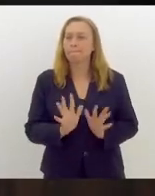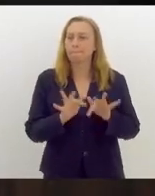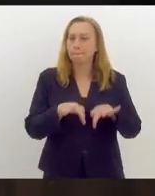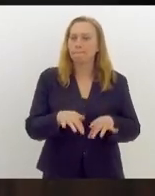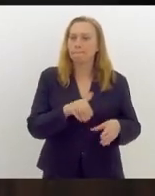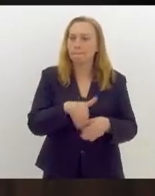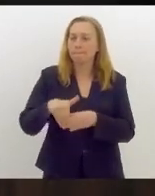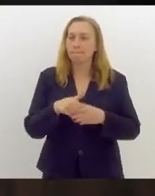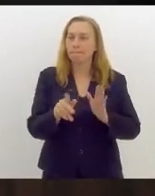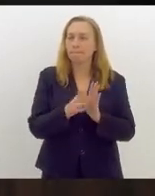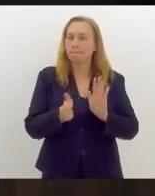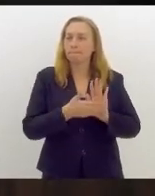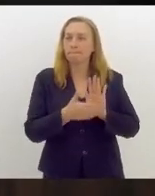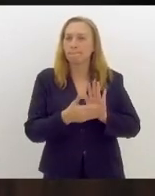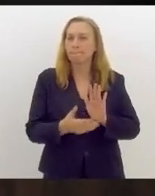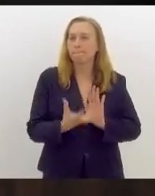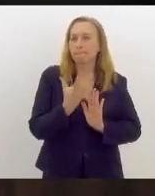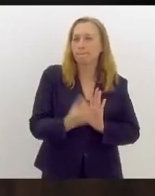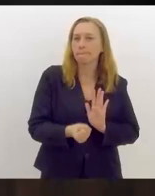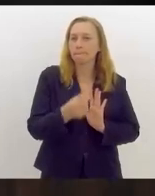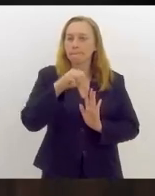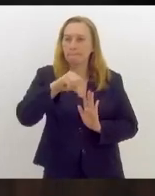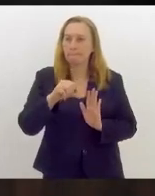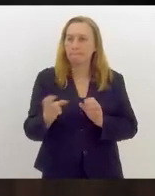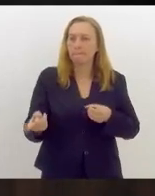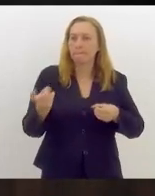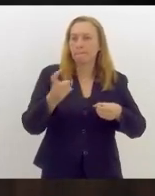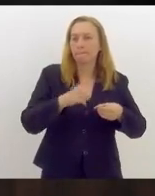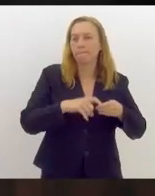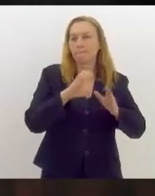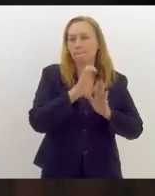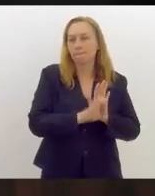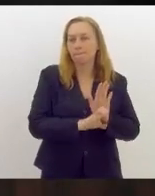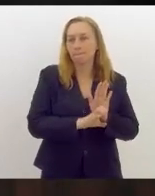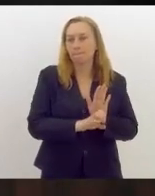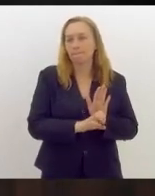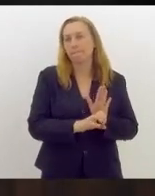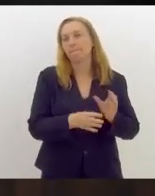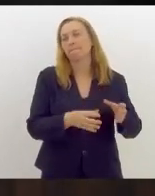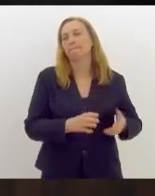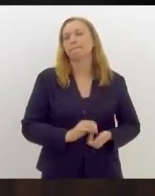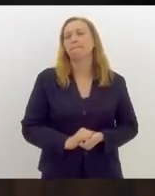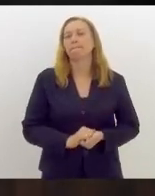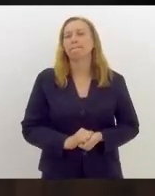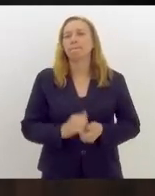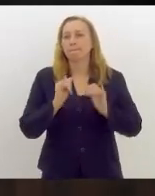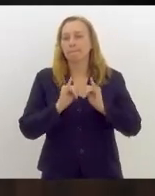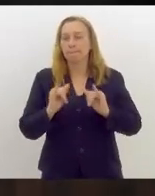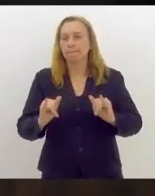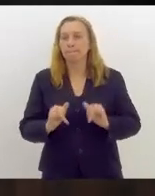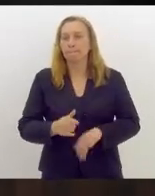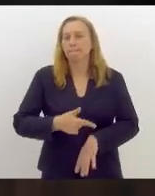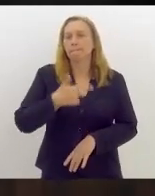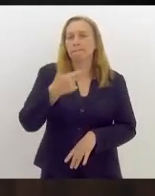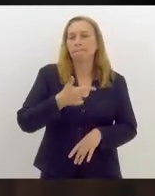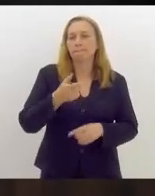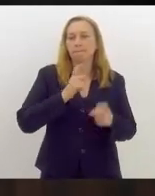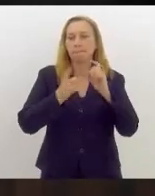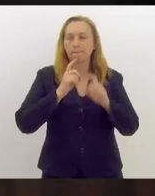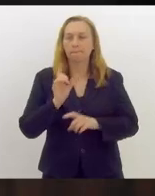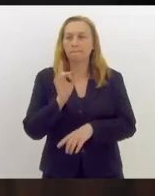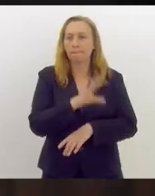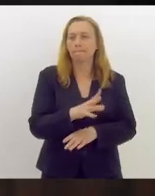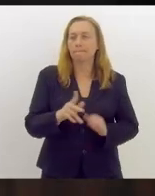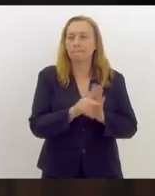os parentes errados escreveu nove Mentos e retorna às comissões anunciam em transmitação ordinária e discussão única